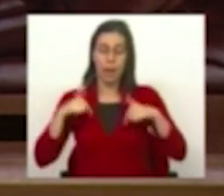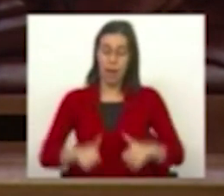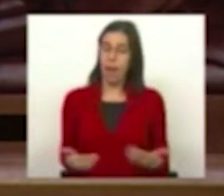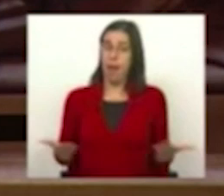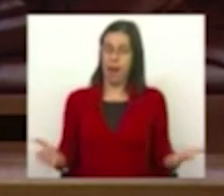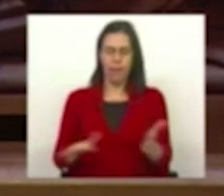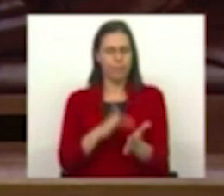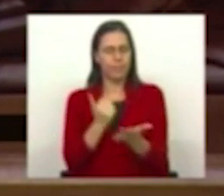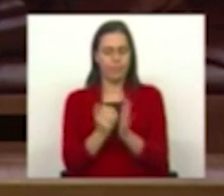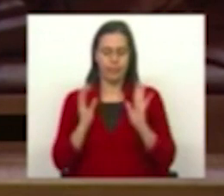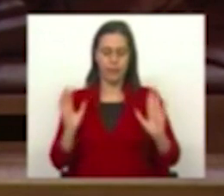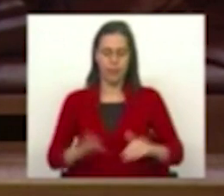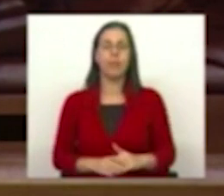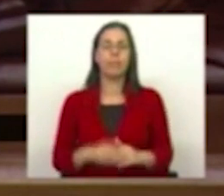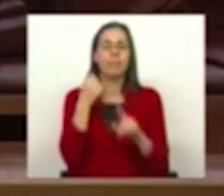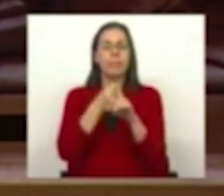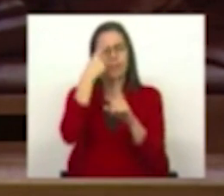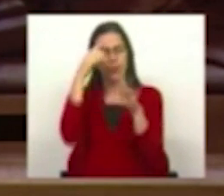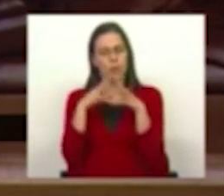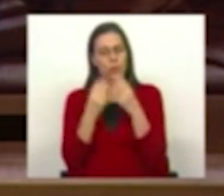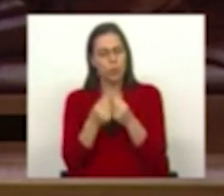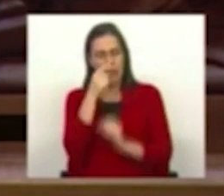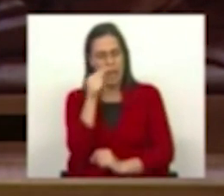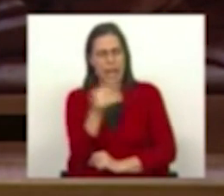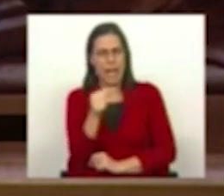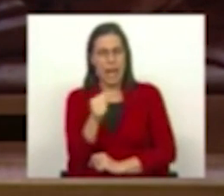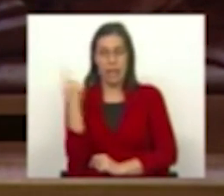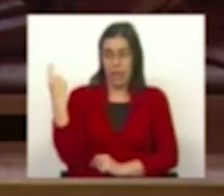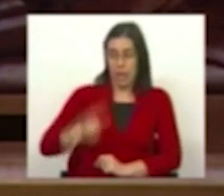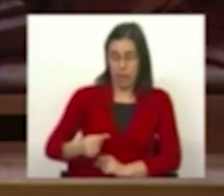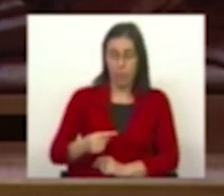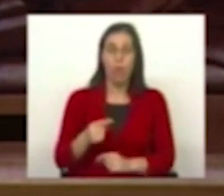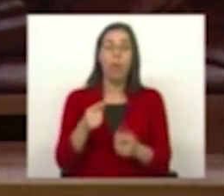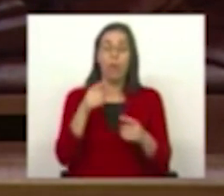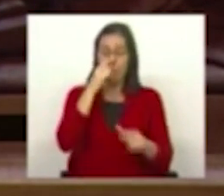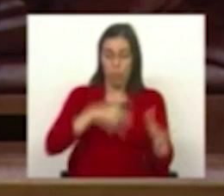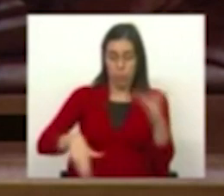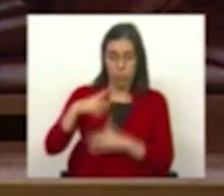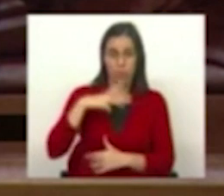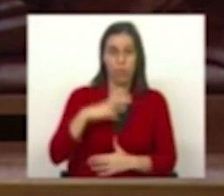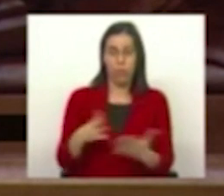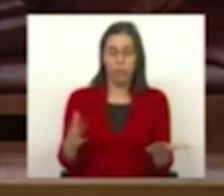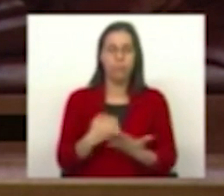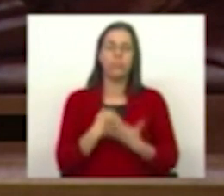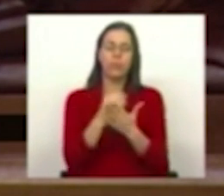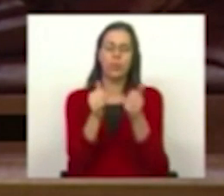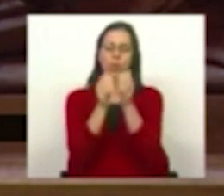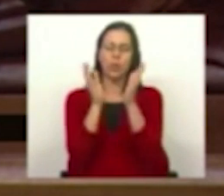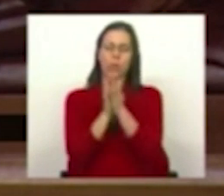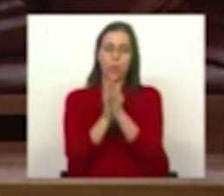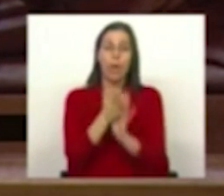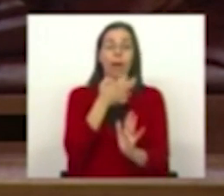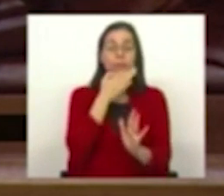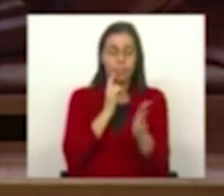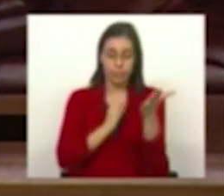estaremos, como sempre, para combater tudo quanto de negativo queira ser imposto ao povo português e para apoiar tudo quanto